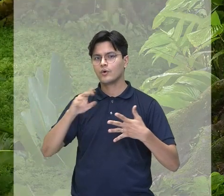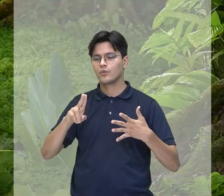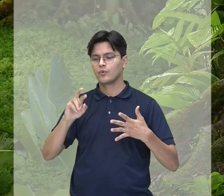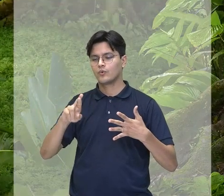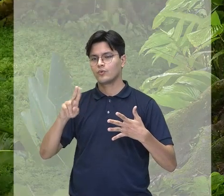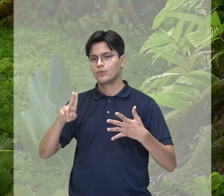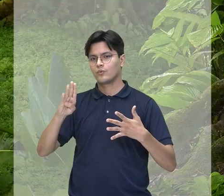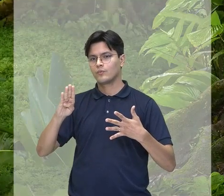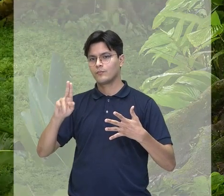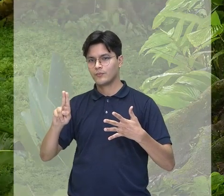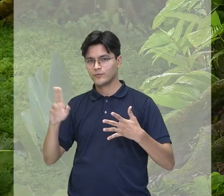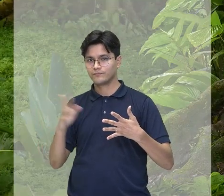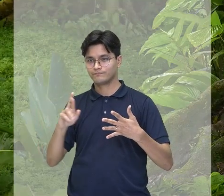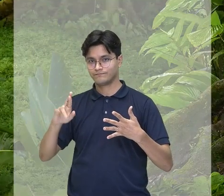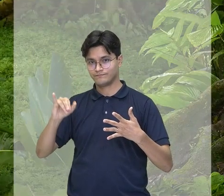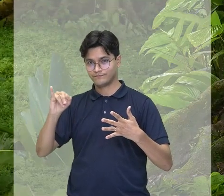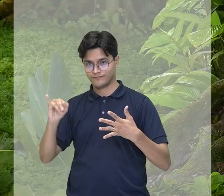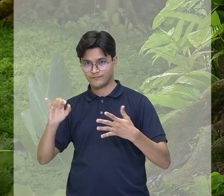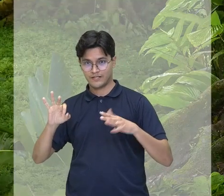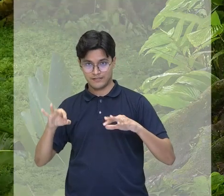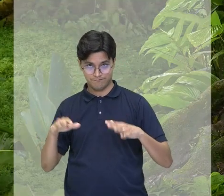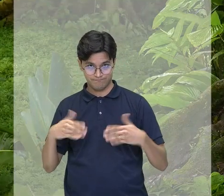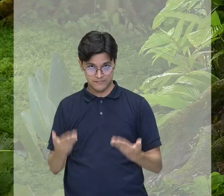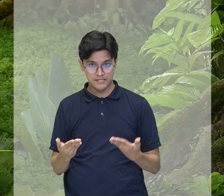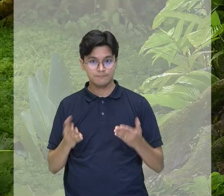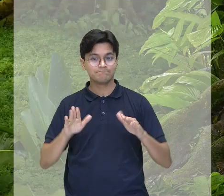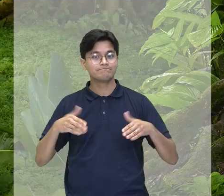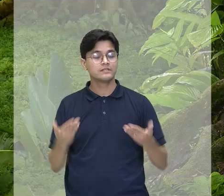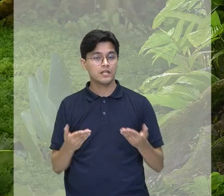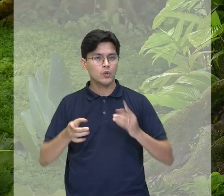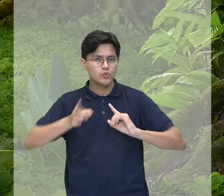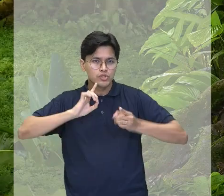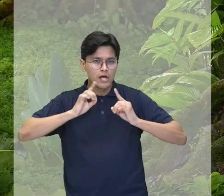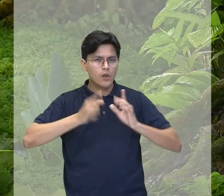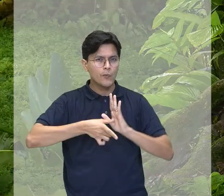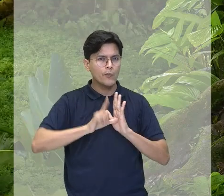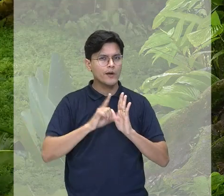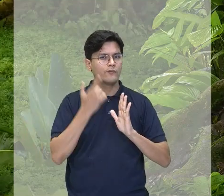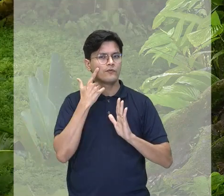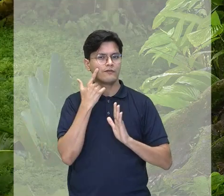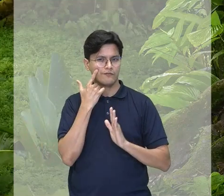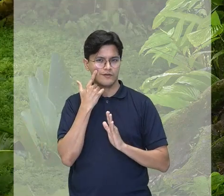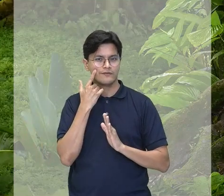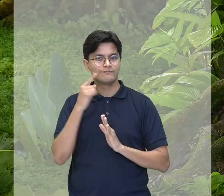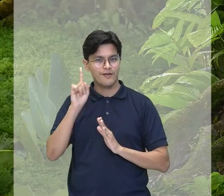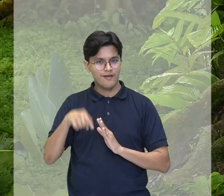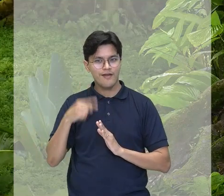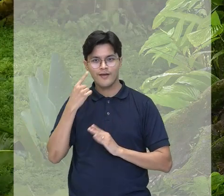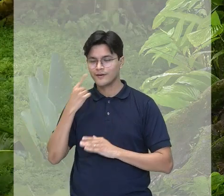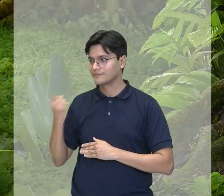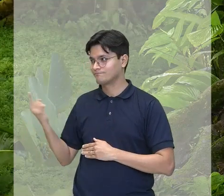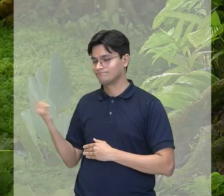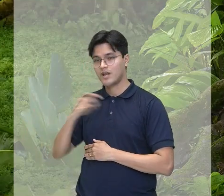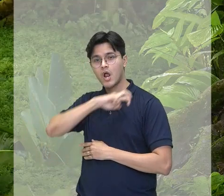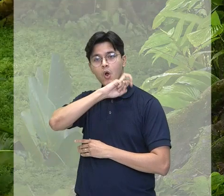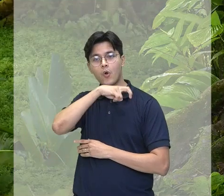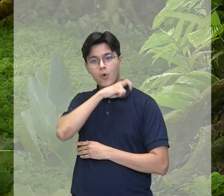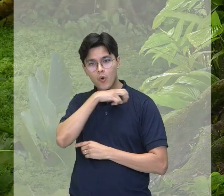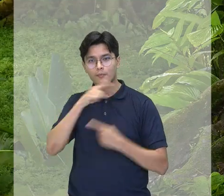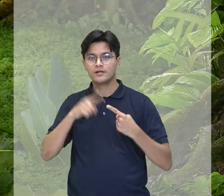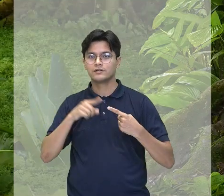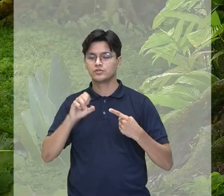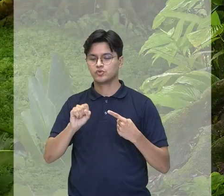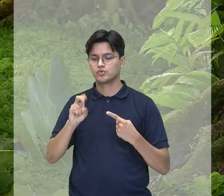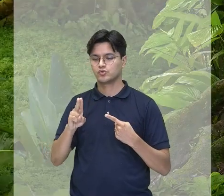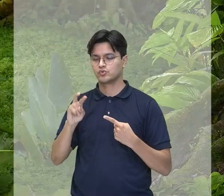surucucu com o Sapo Tarubequê. Aquele diálogo que nós tivemos ali foi então desses dois, né? Da cobra surucucu e